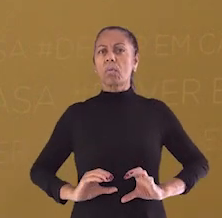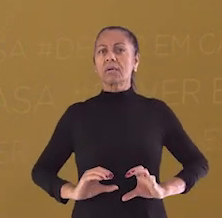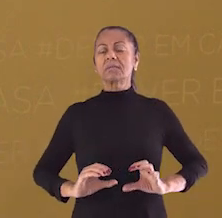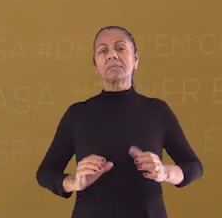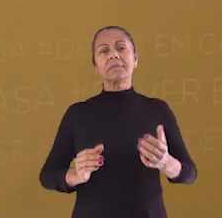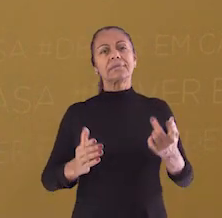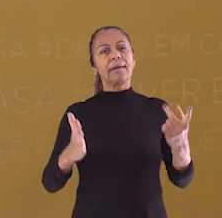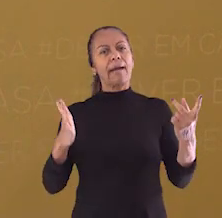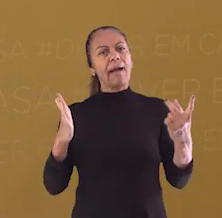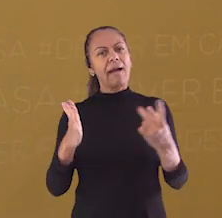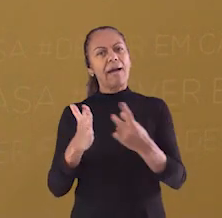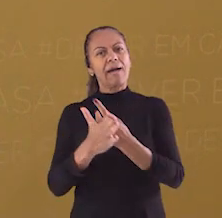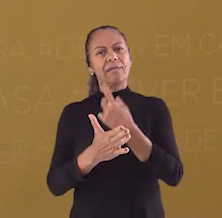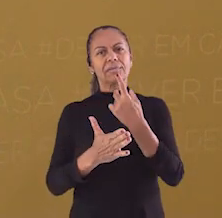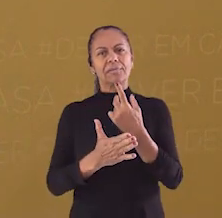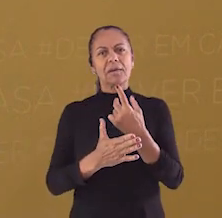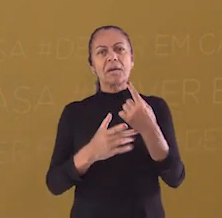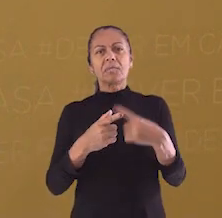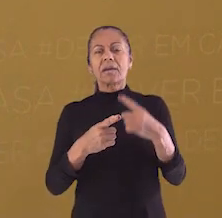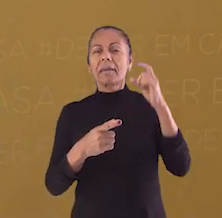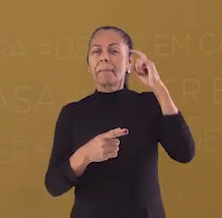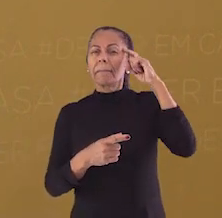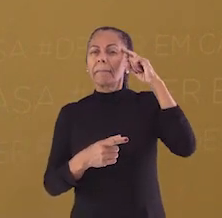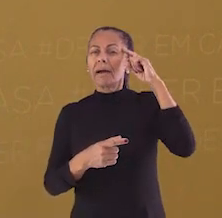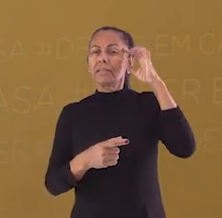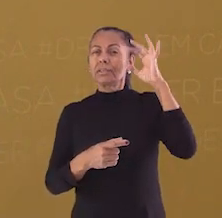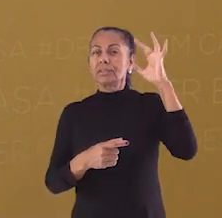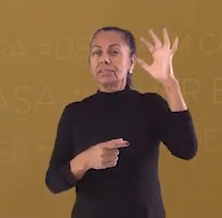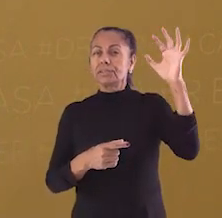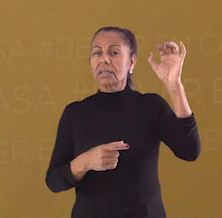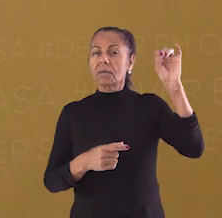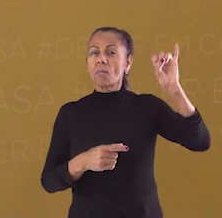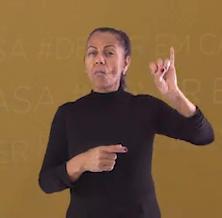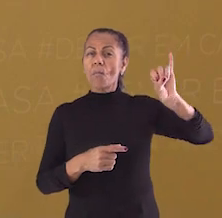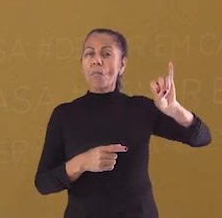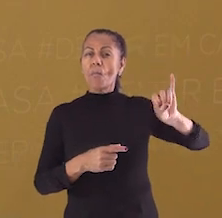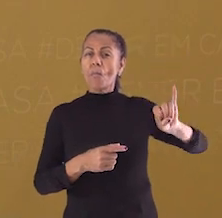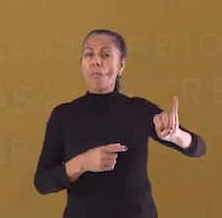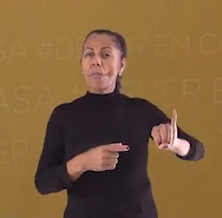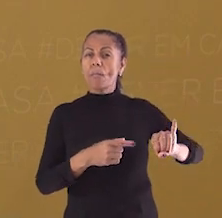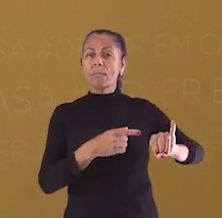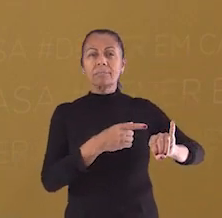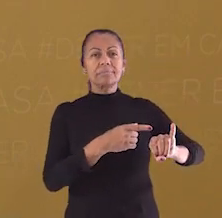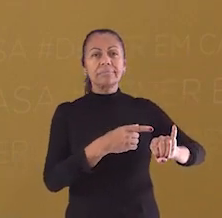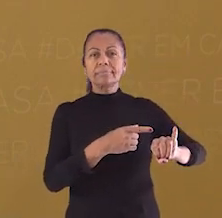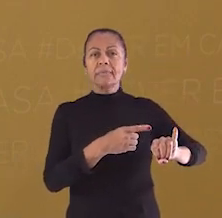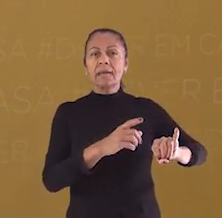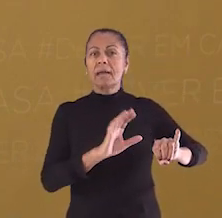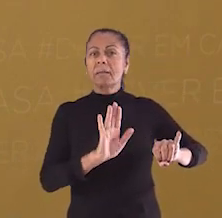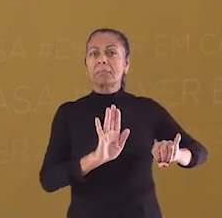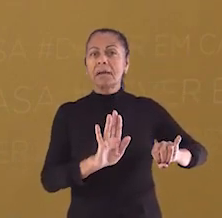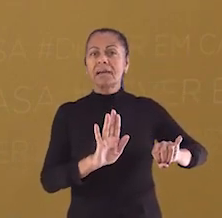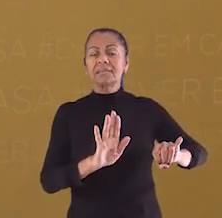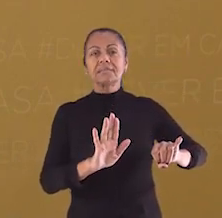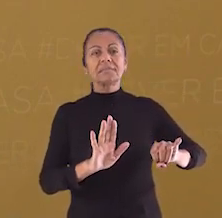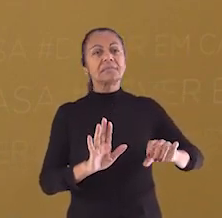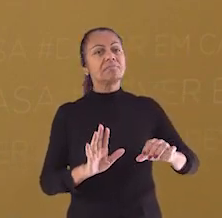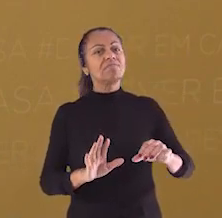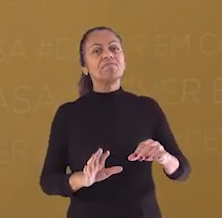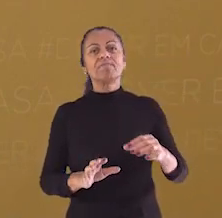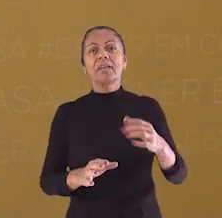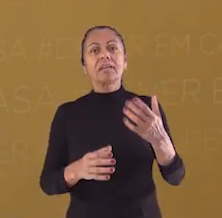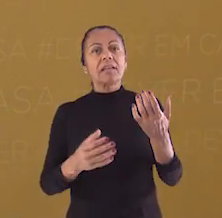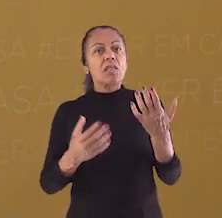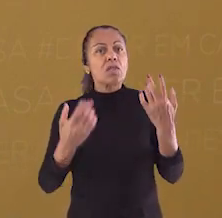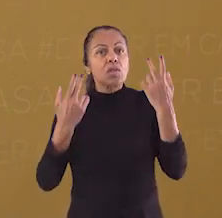passam a ter um comportamento alimentar em função desse problema imaginário, dando origem aos distúrbios que